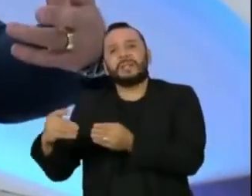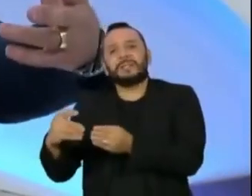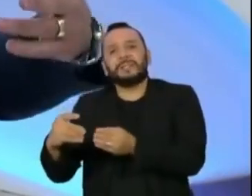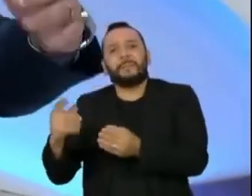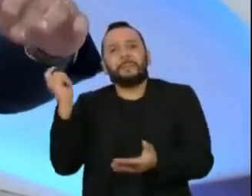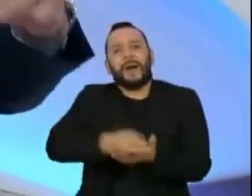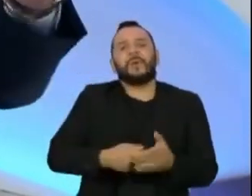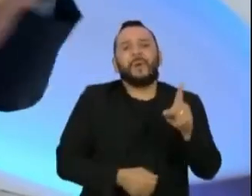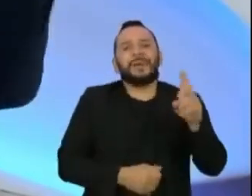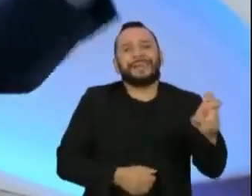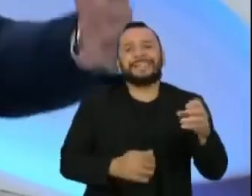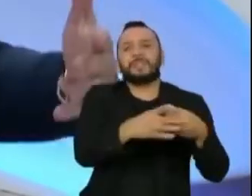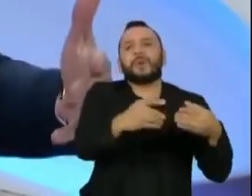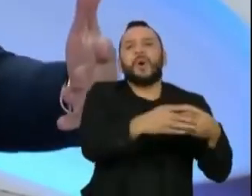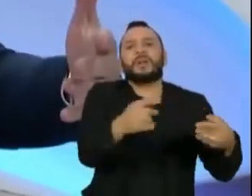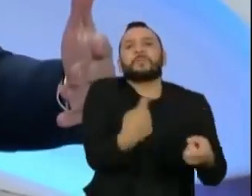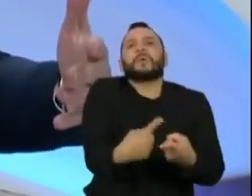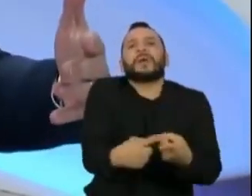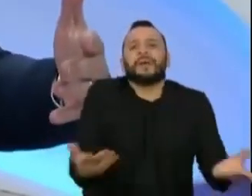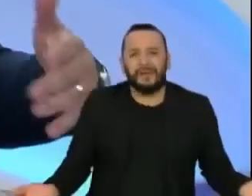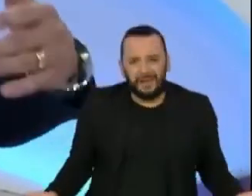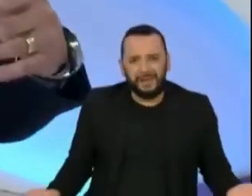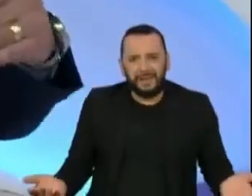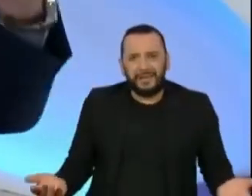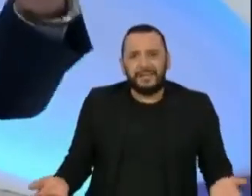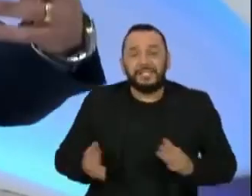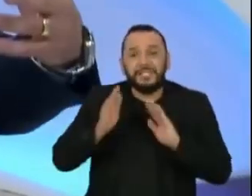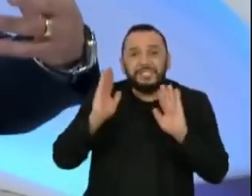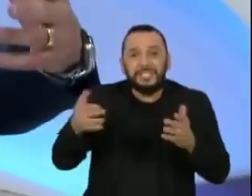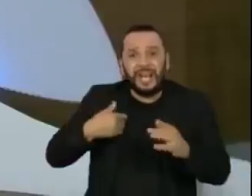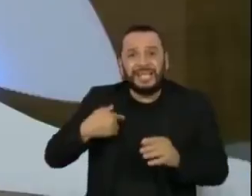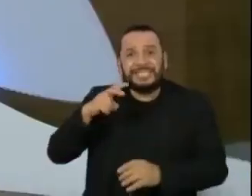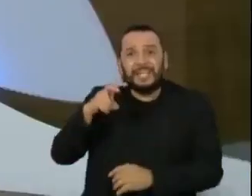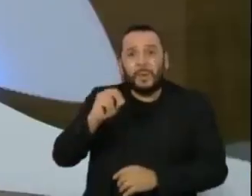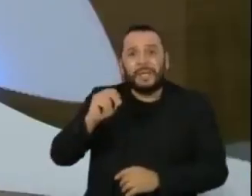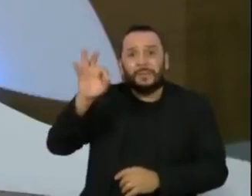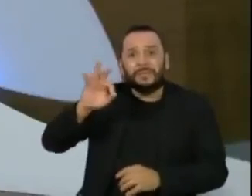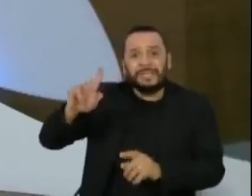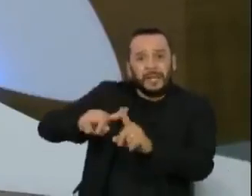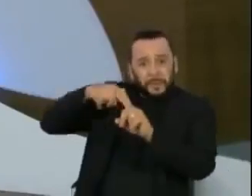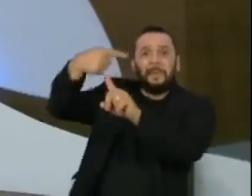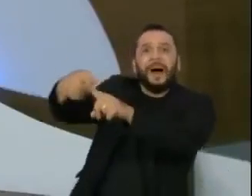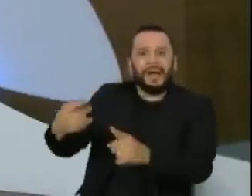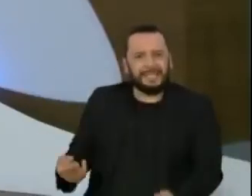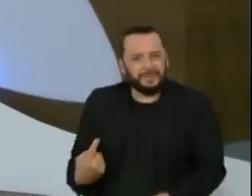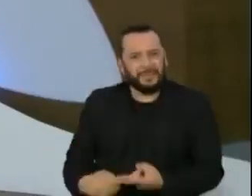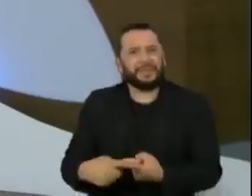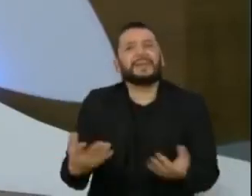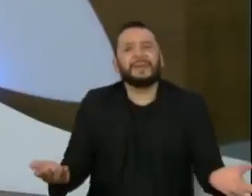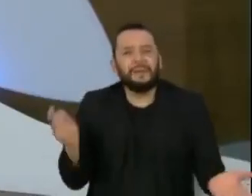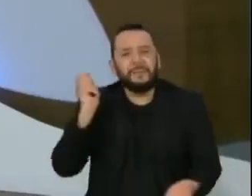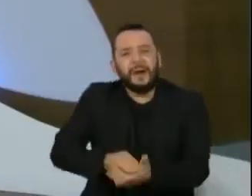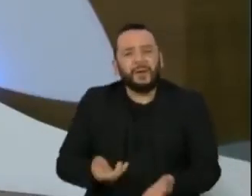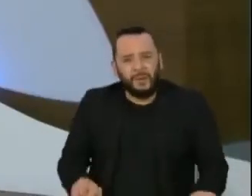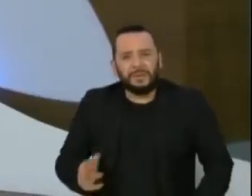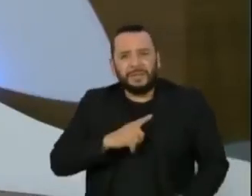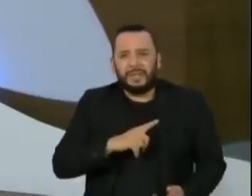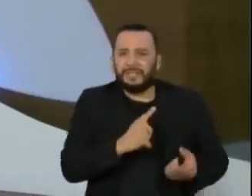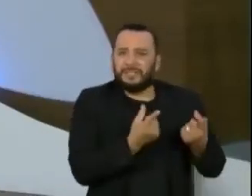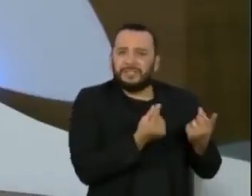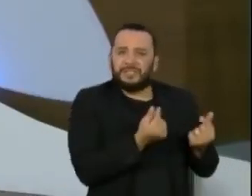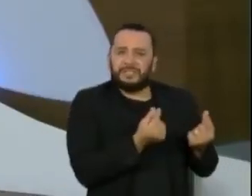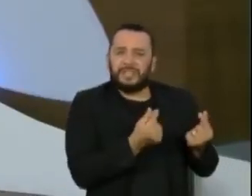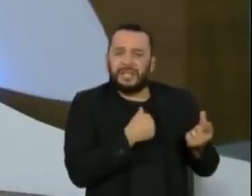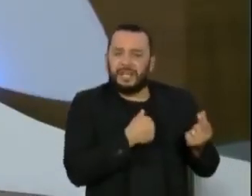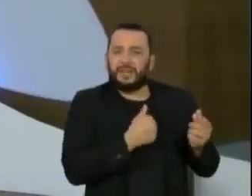valor em 50% de aumento do valor da vacina, com tantas vidas sendo perdidas e com tão pouco dinheiro, segundo o